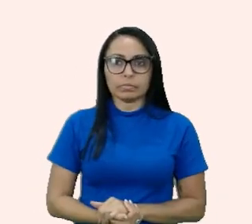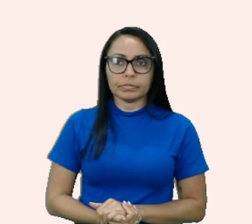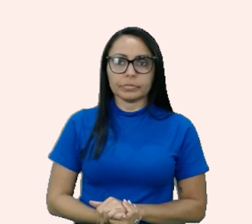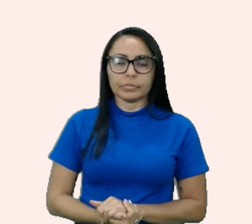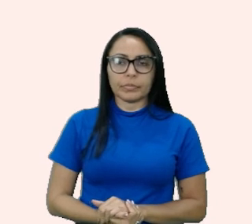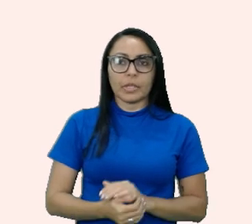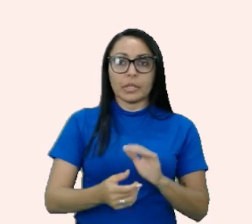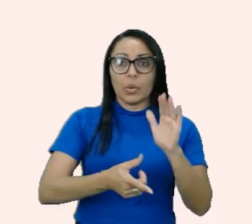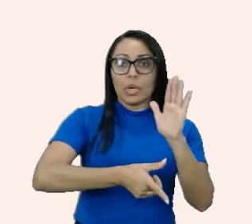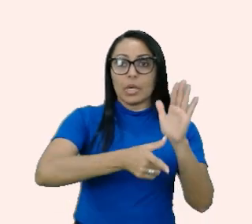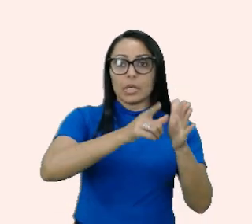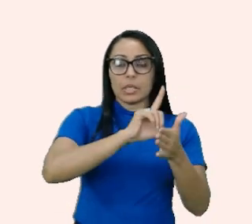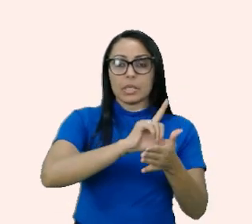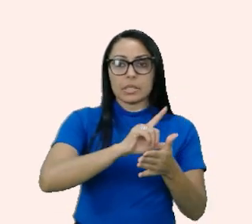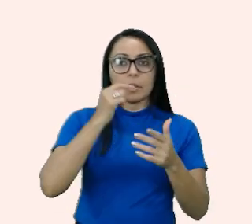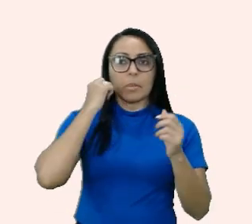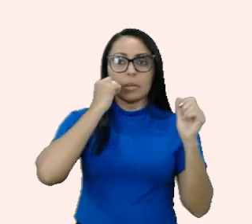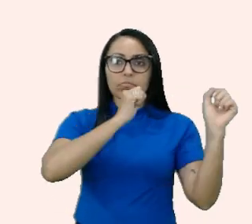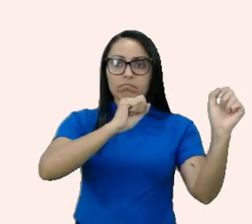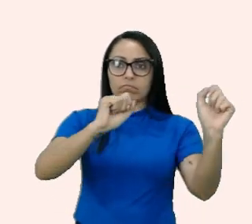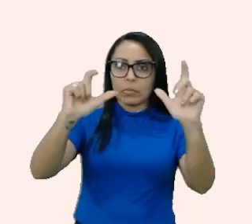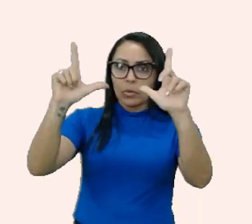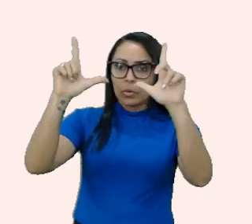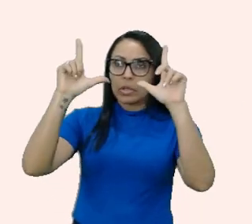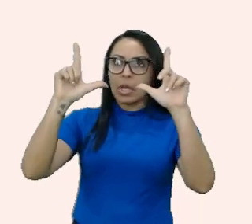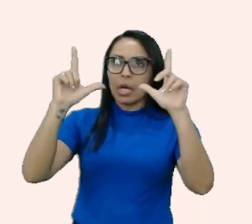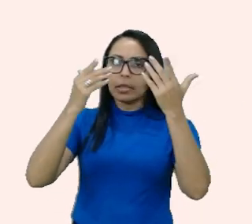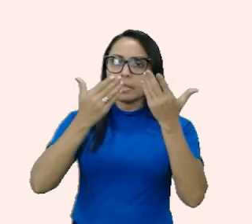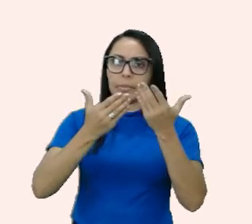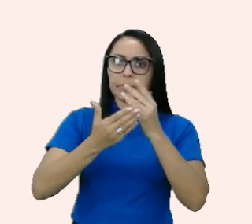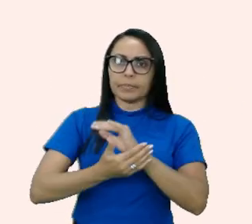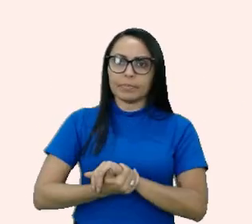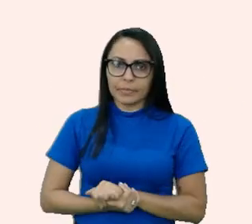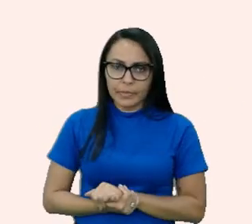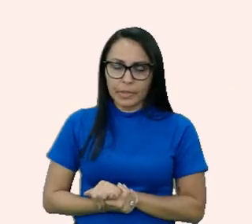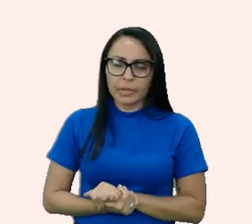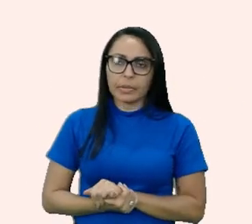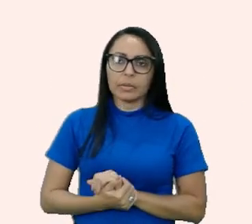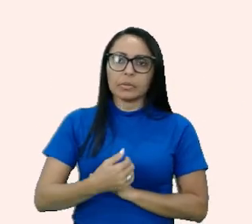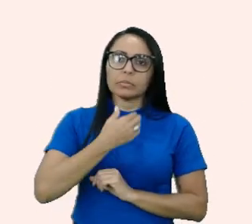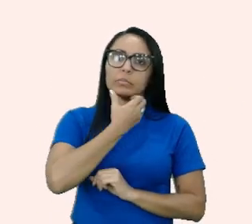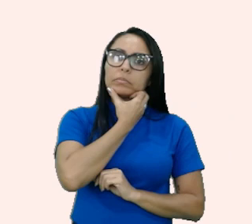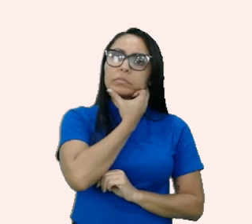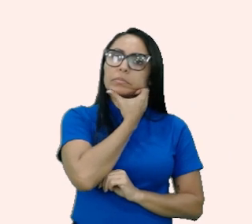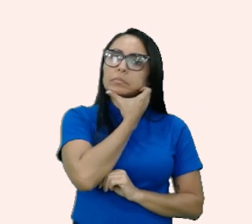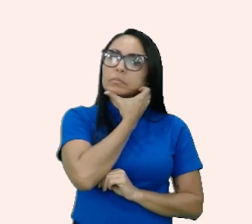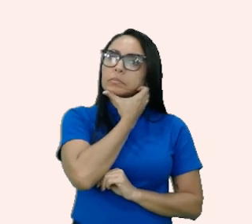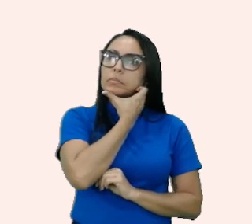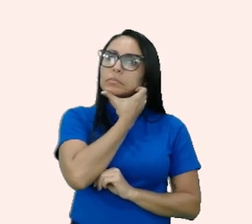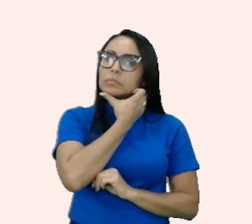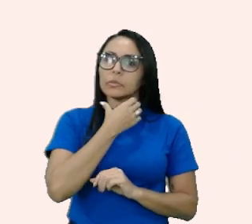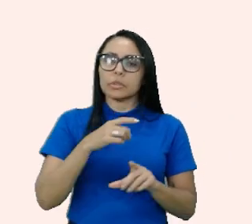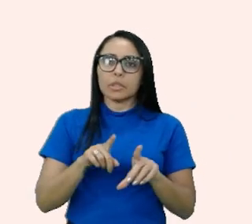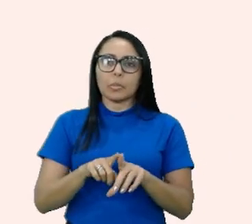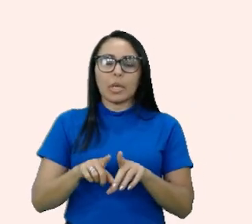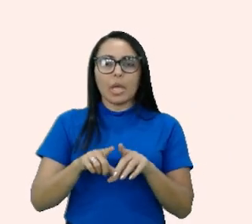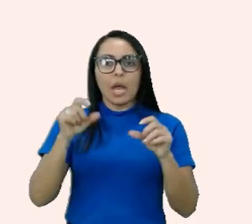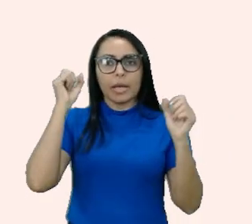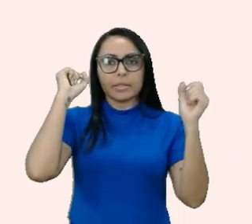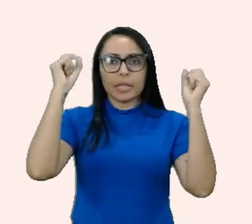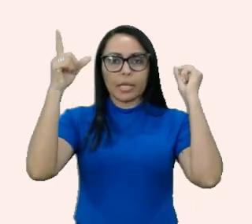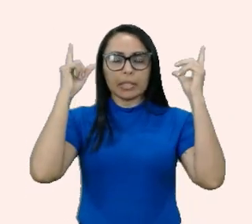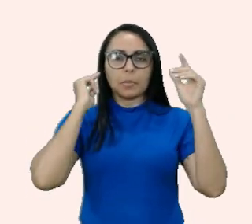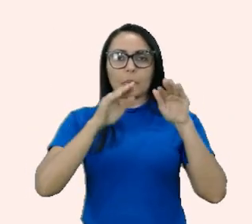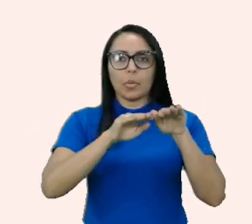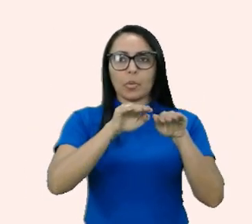Antecipei no slide há pouco, agora apresentado, o conceito de razão. E trago para você também a ideia de